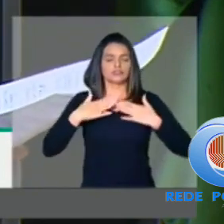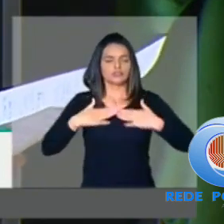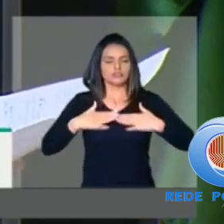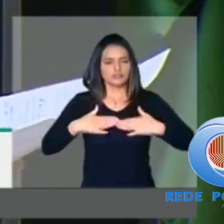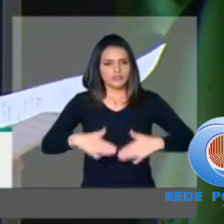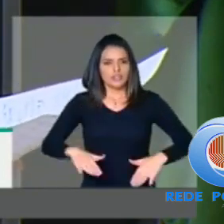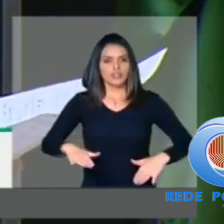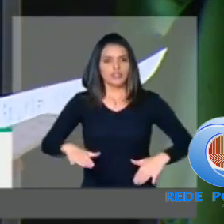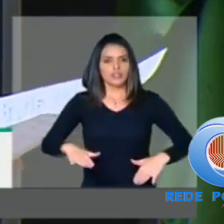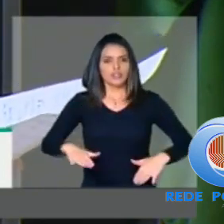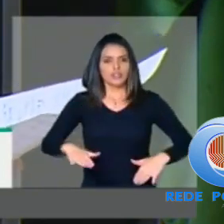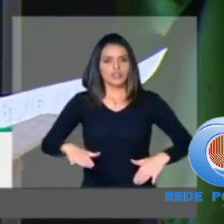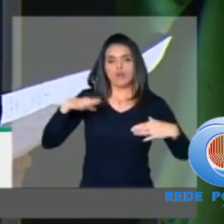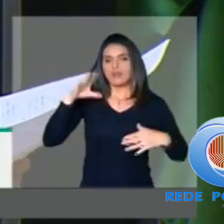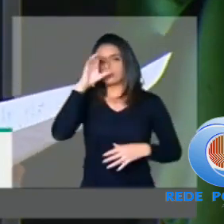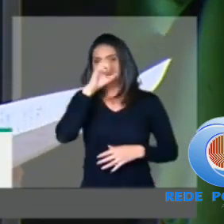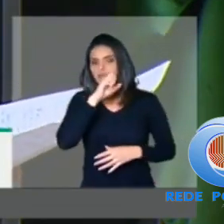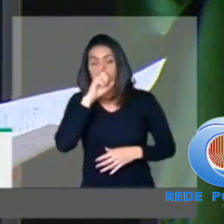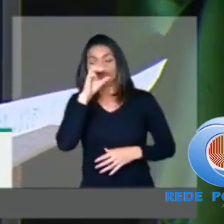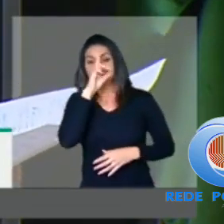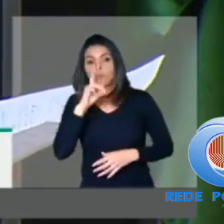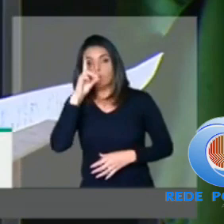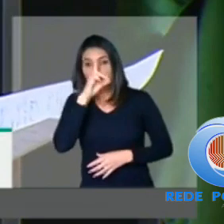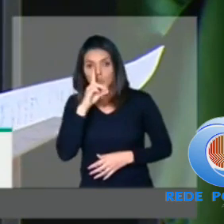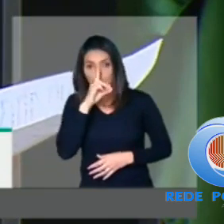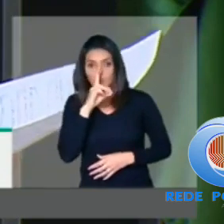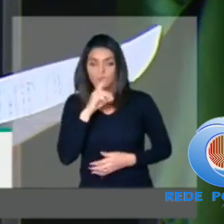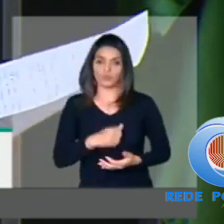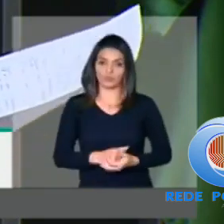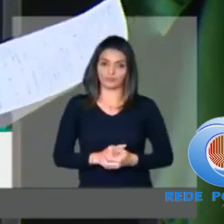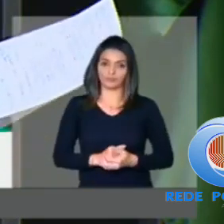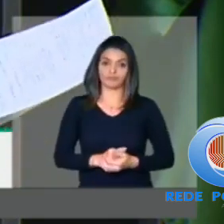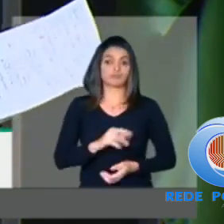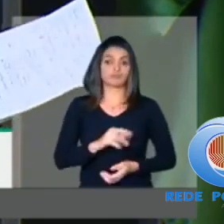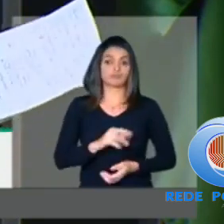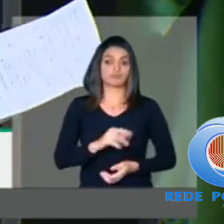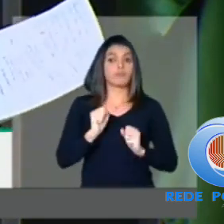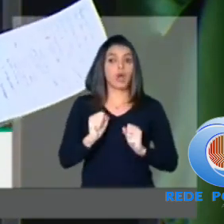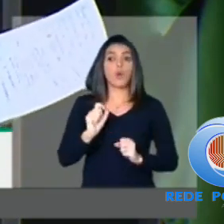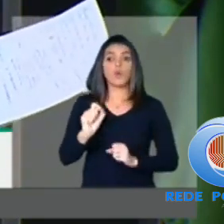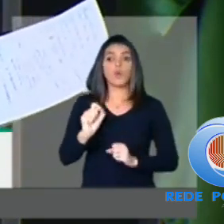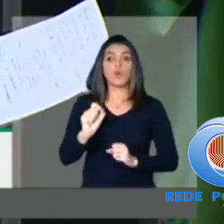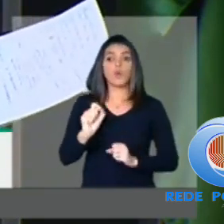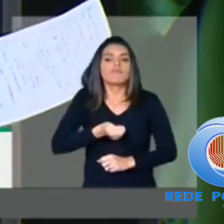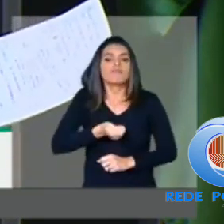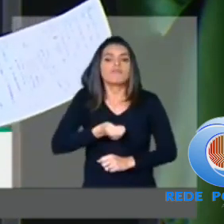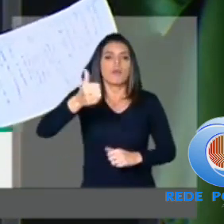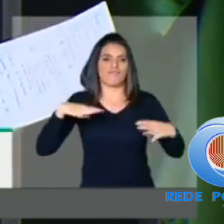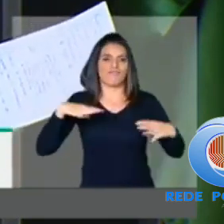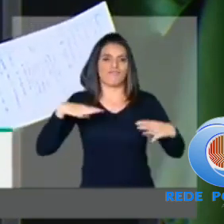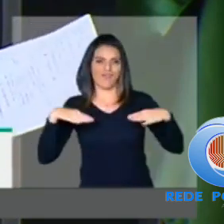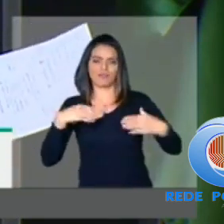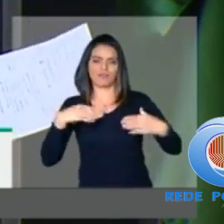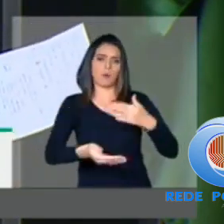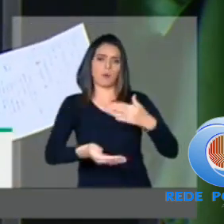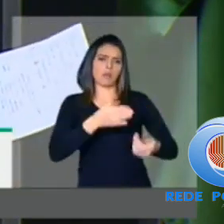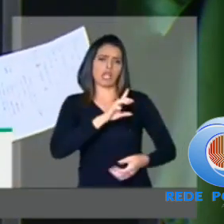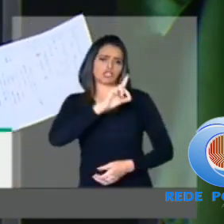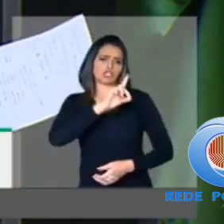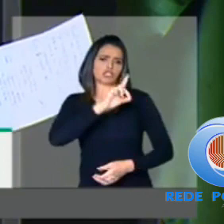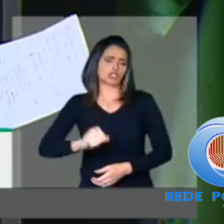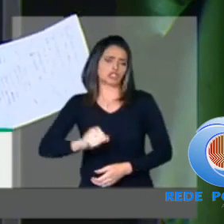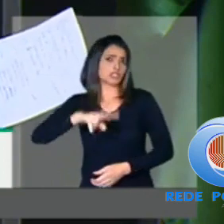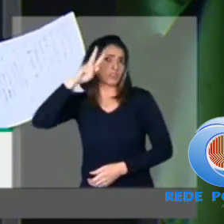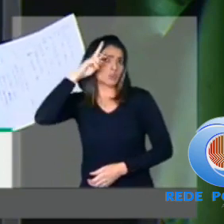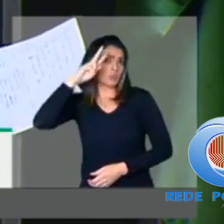descanso remunerado aos domingos. Poderão ser dadas folgas em qualquer dia da